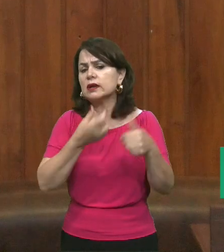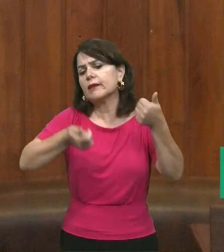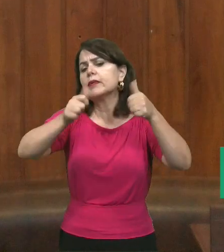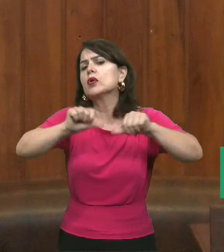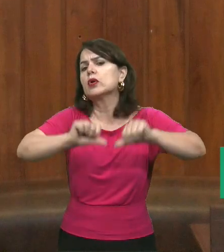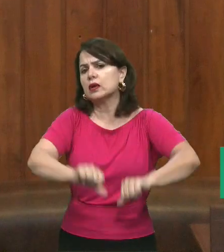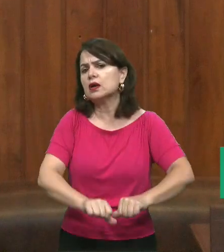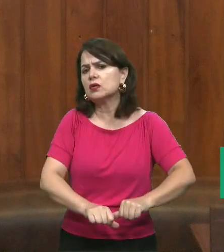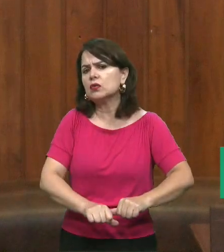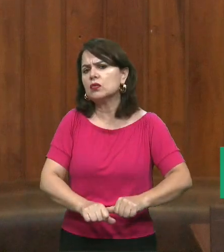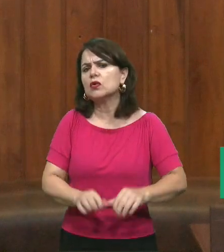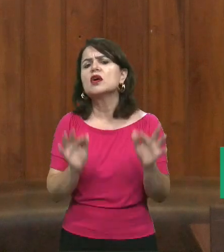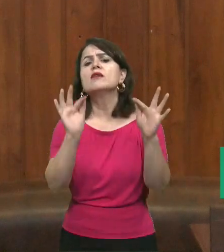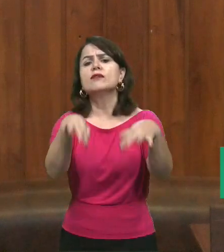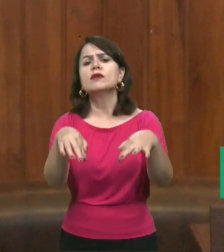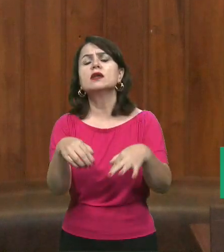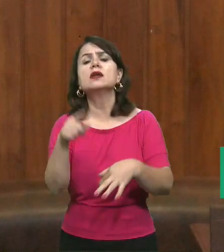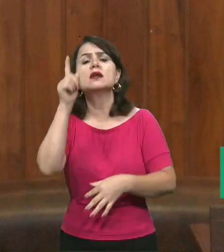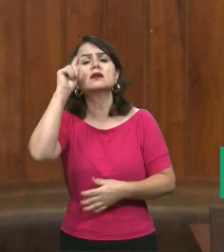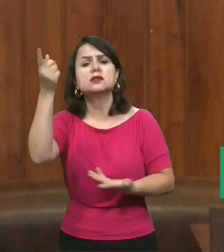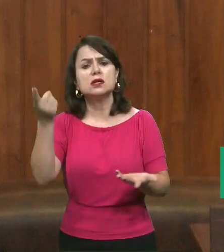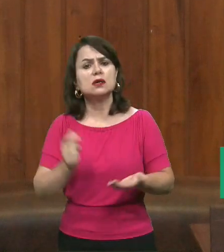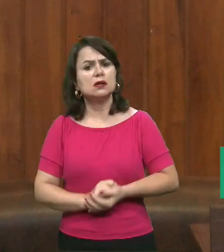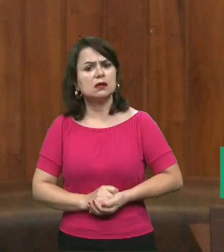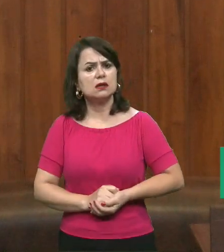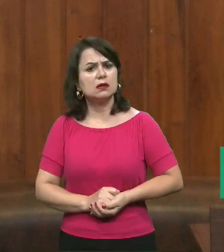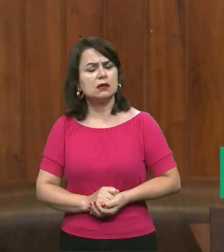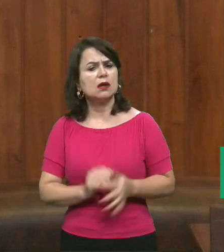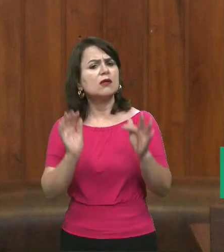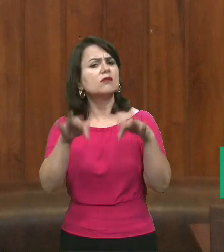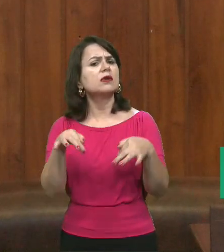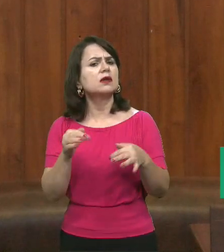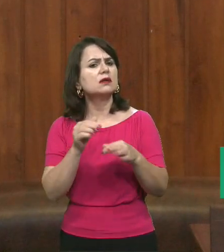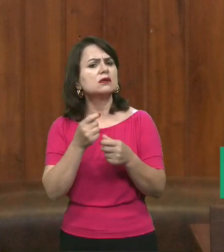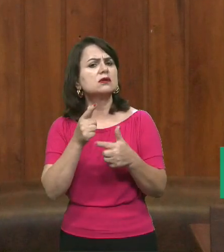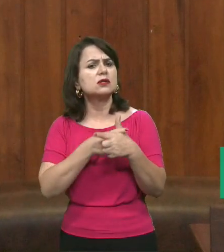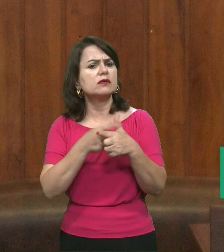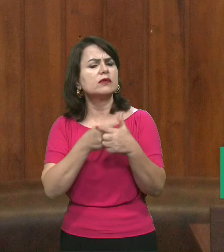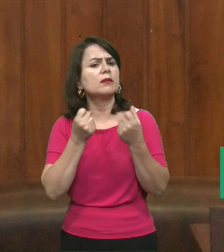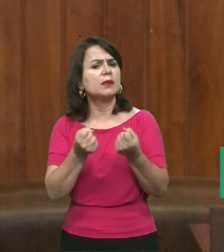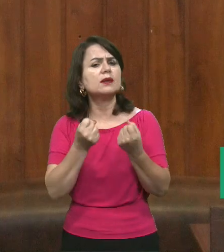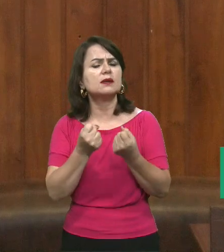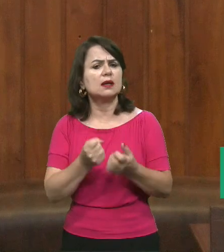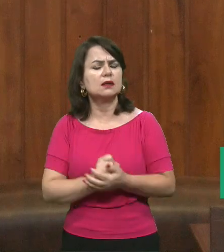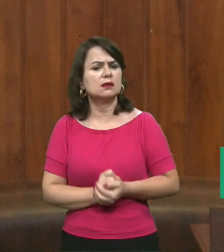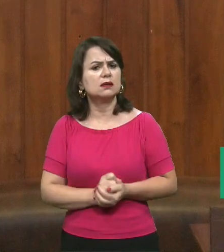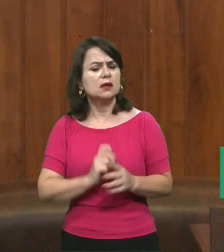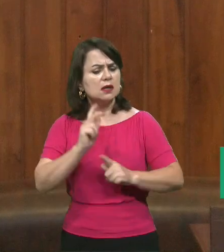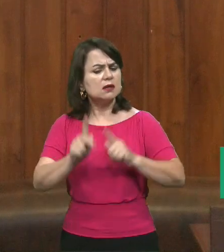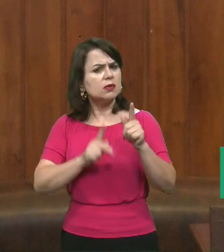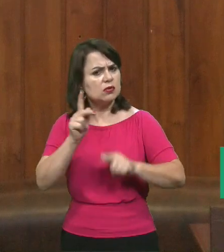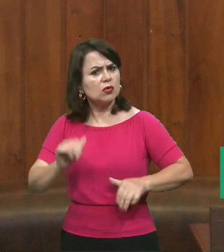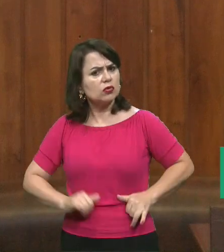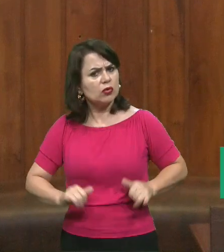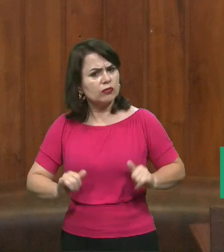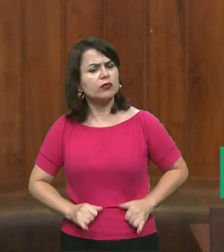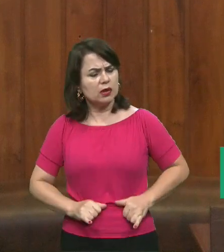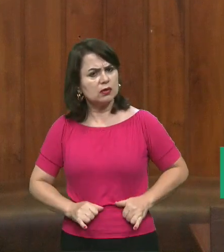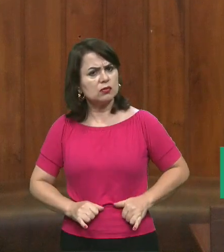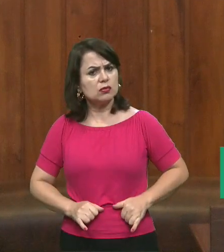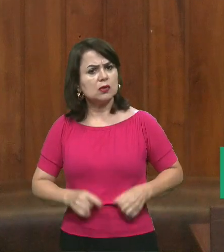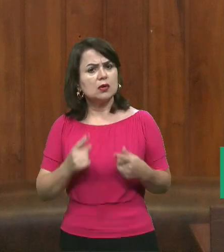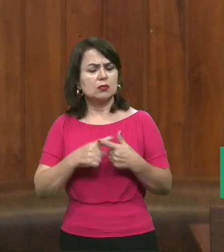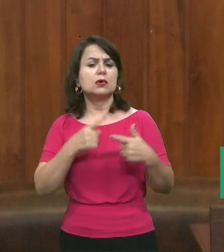isso não vai ter fim quando? A população tem que ficar se matando para custear todas essas despesas, que política, não vou falar